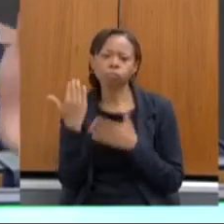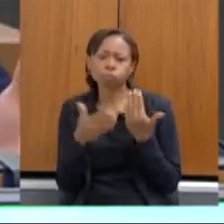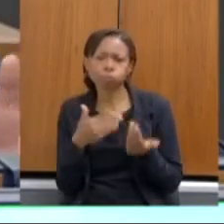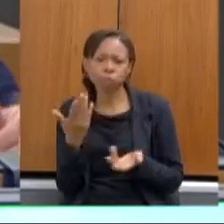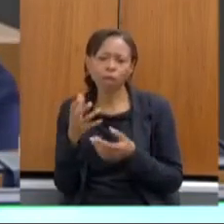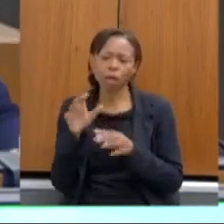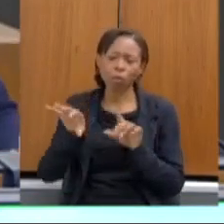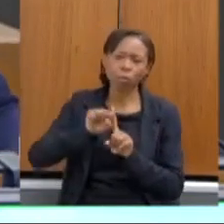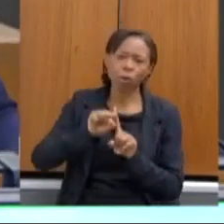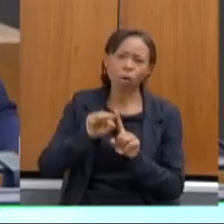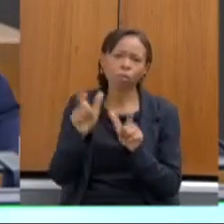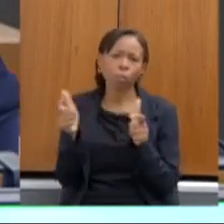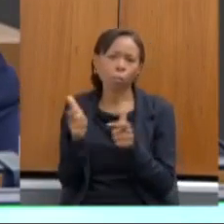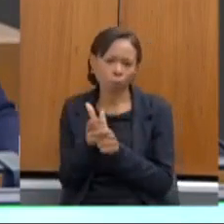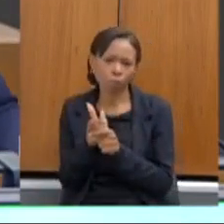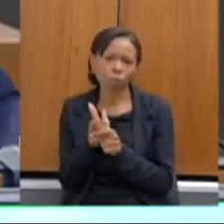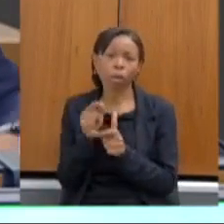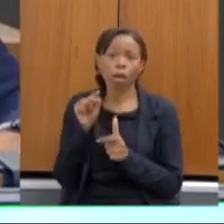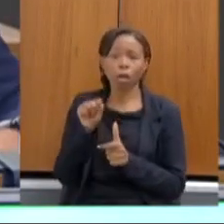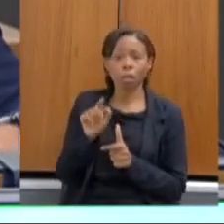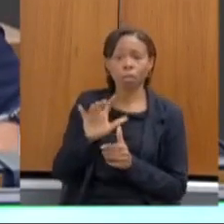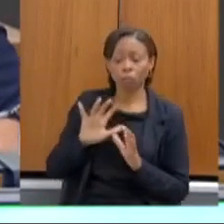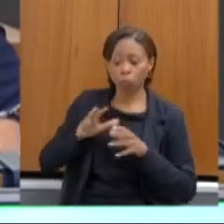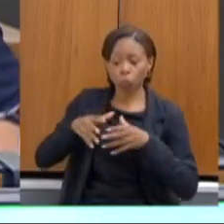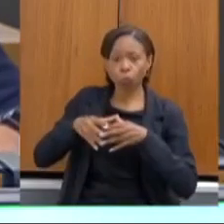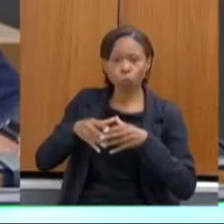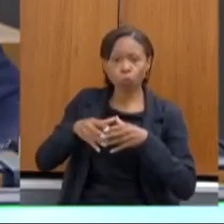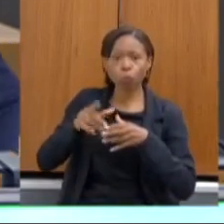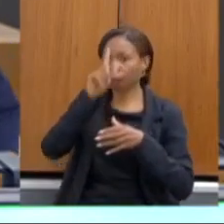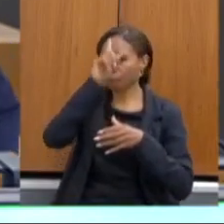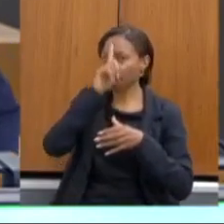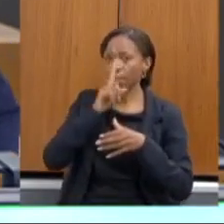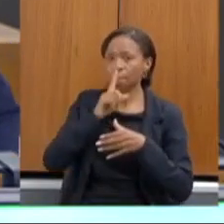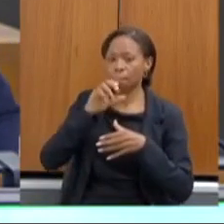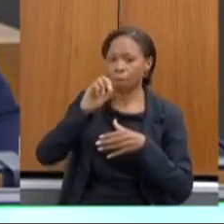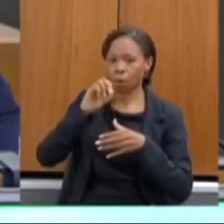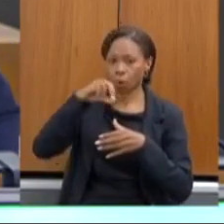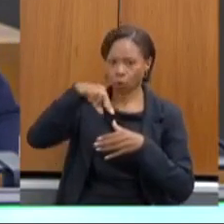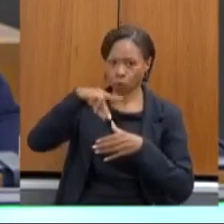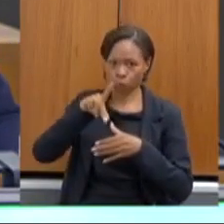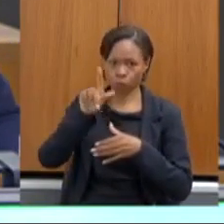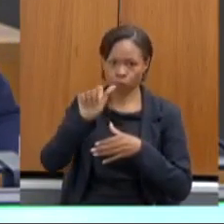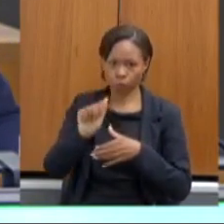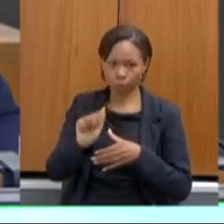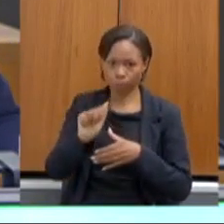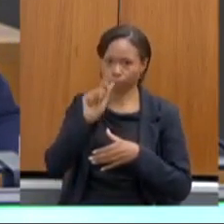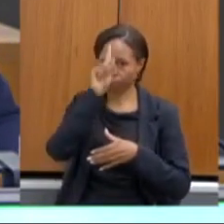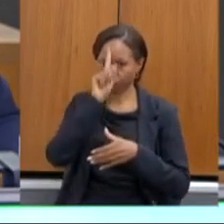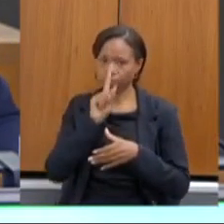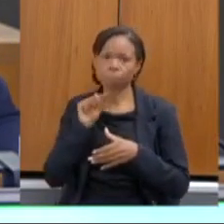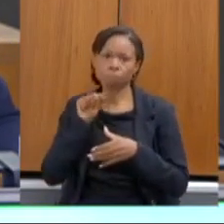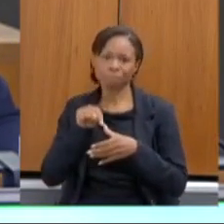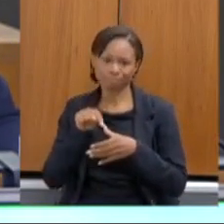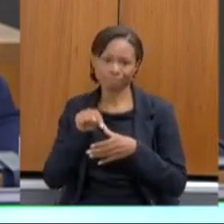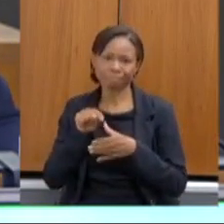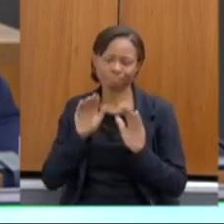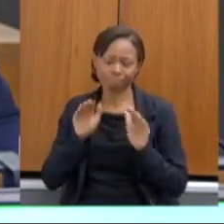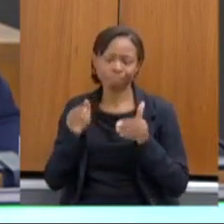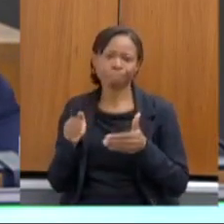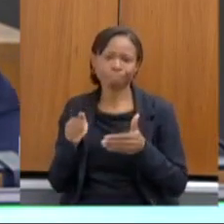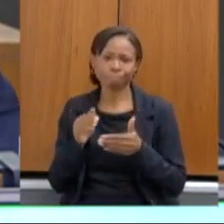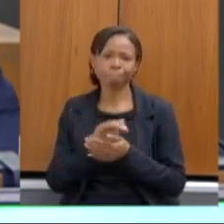no padrão da onda amarela Ah é Então assim foi numa